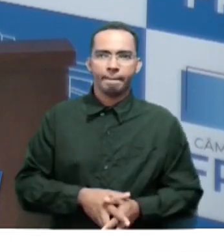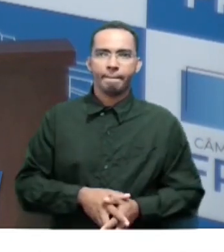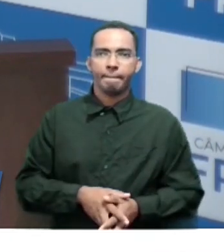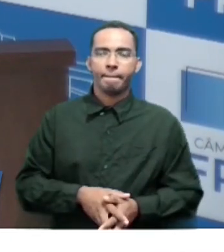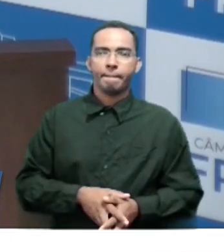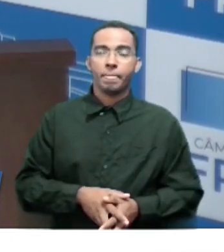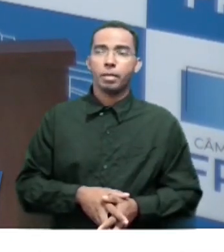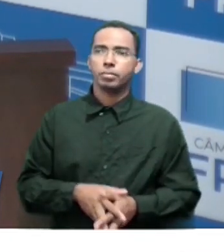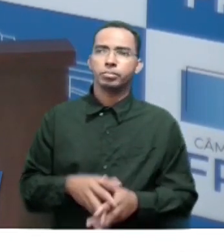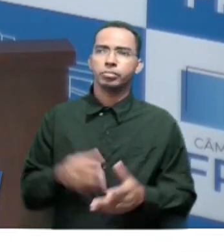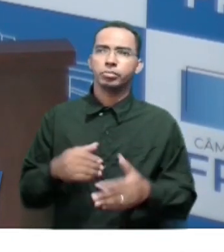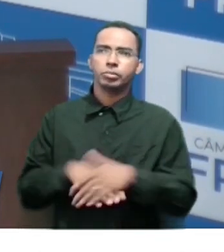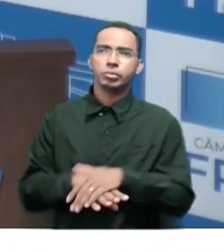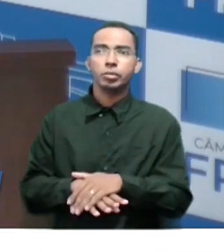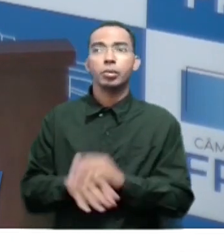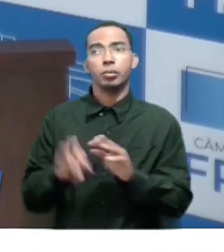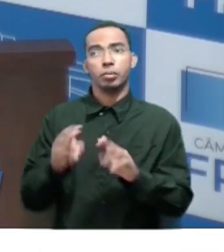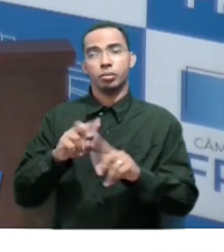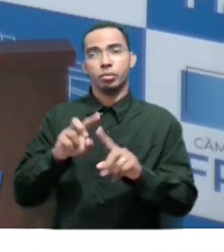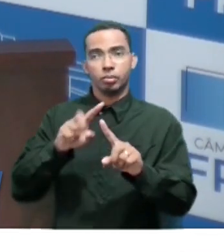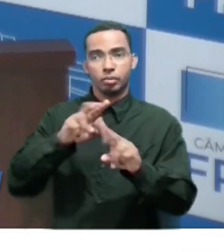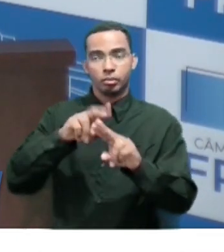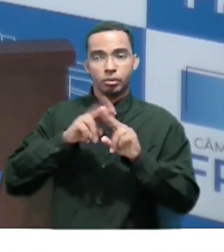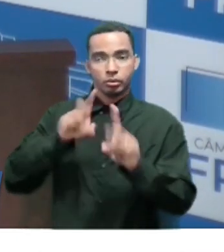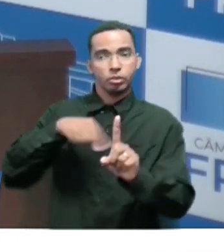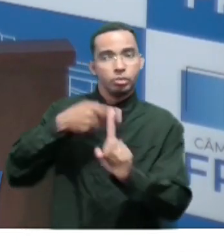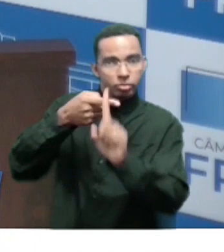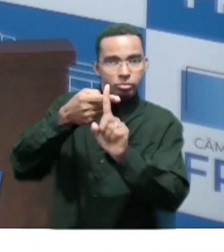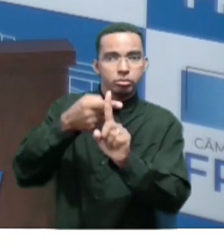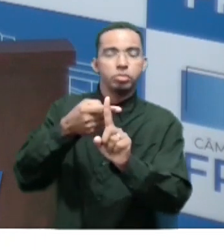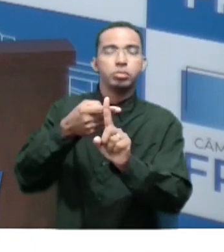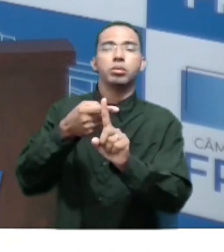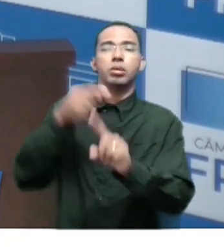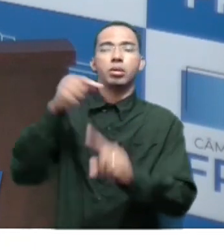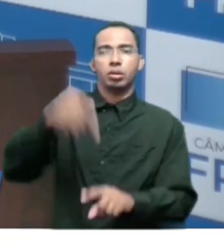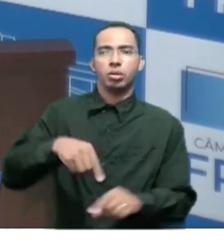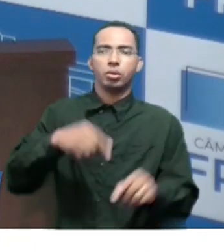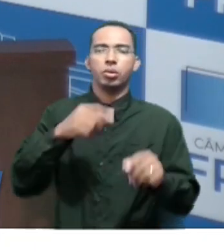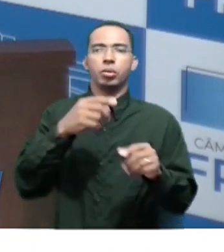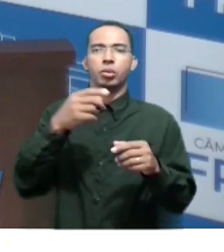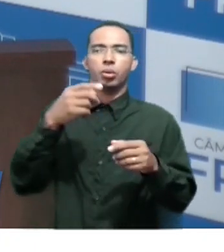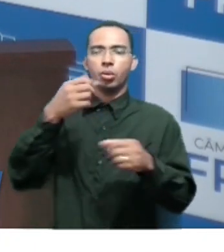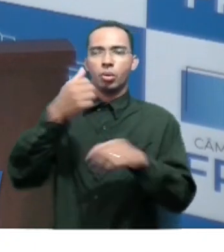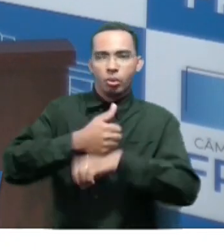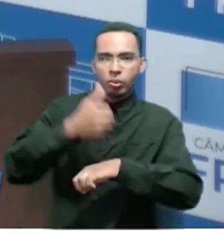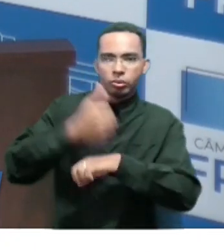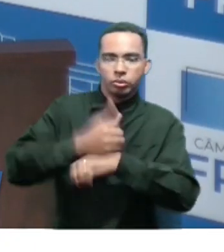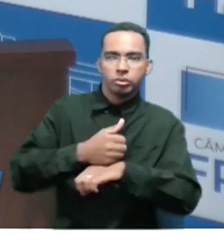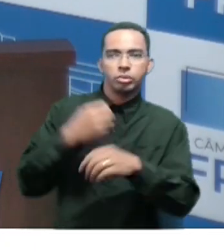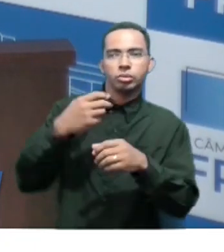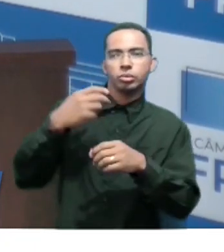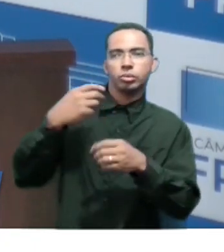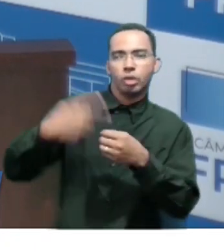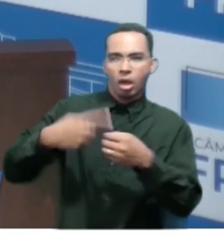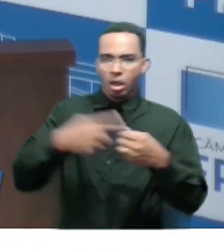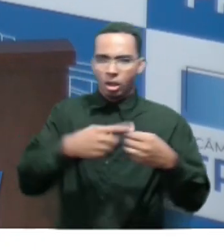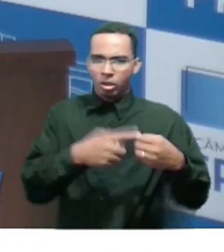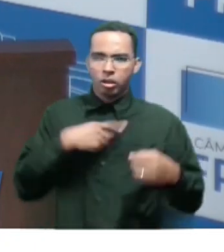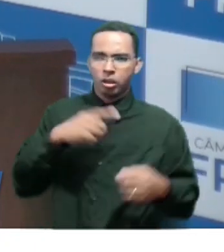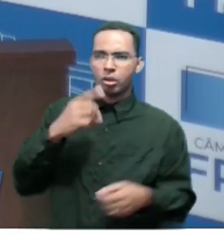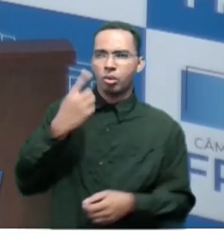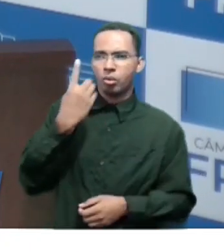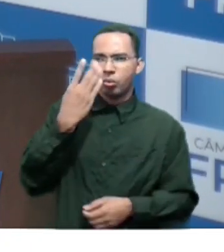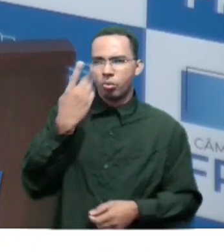Sobrou. Por isso que dá superávit. Ó, um município que tem um bilhão, mais de um bilhão